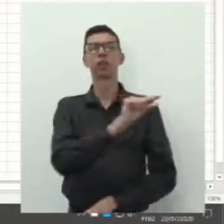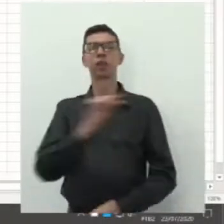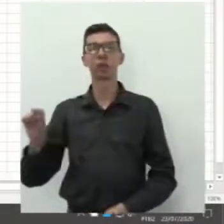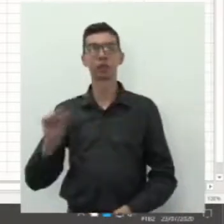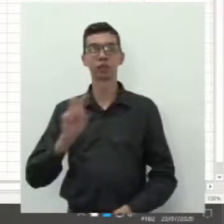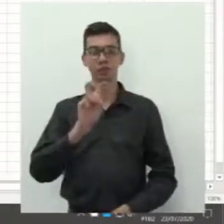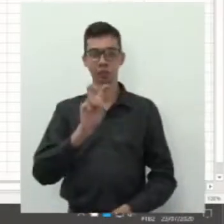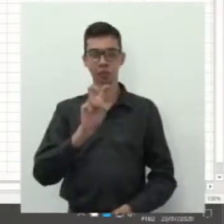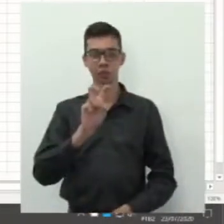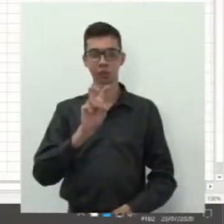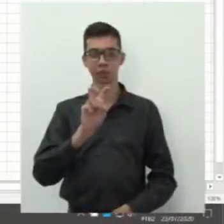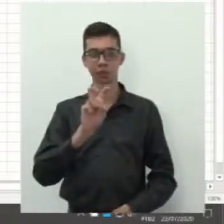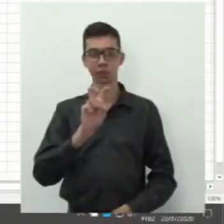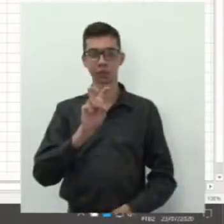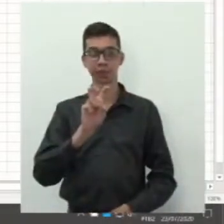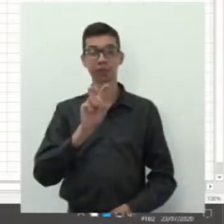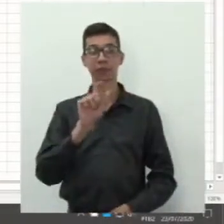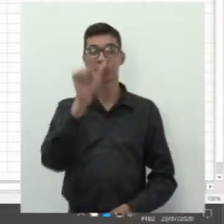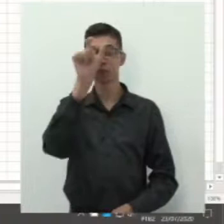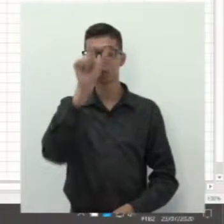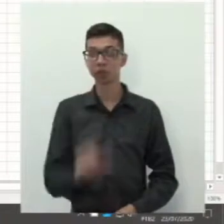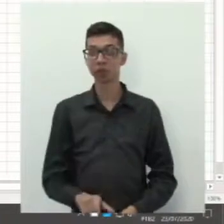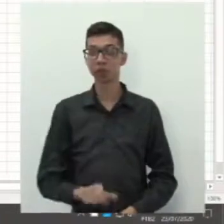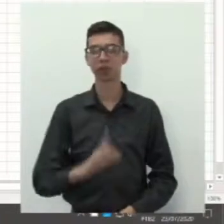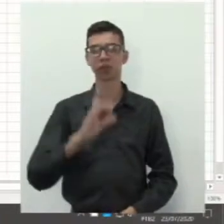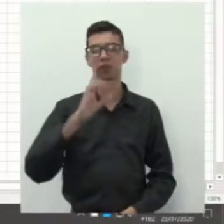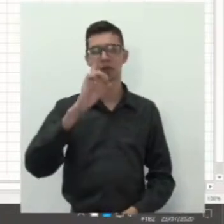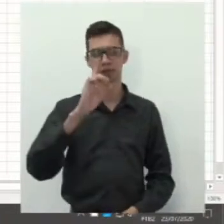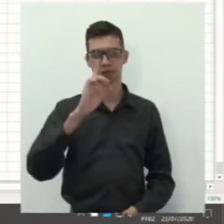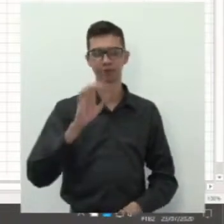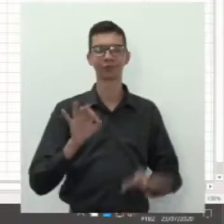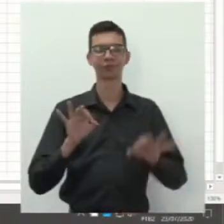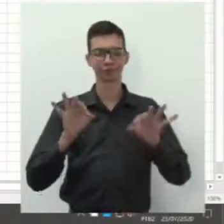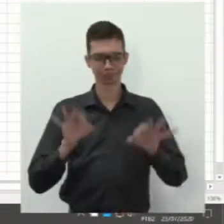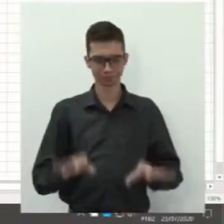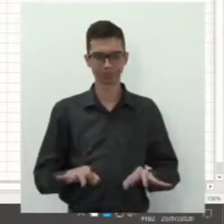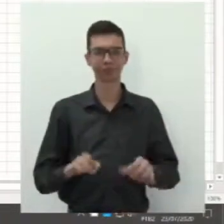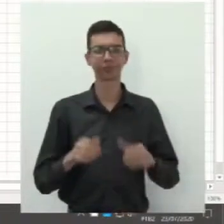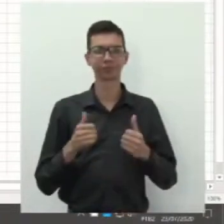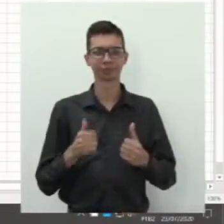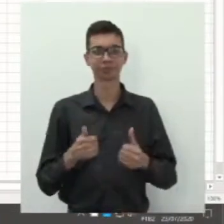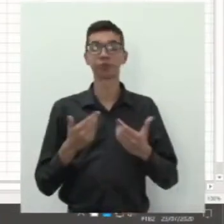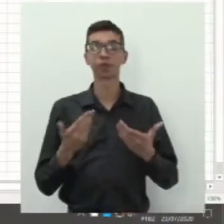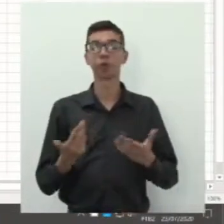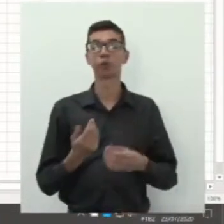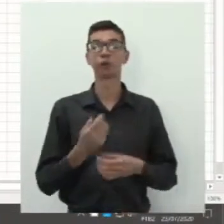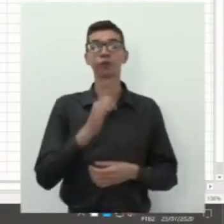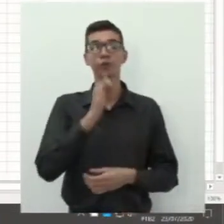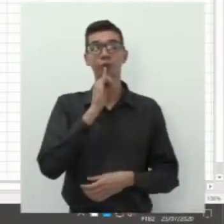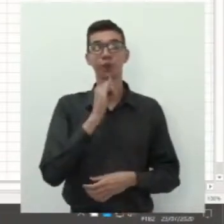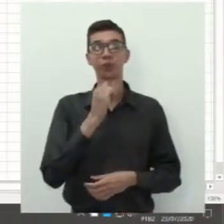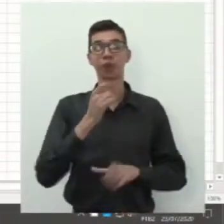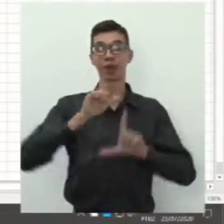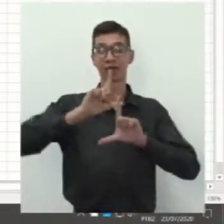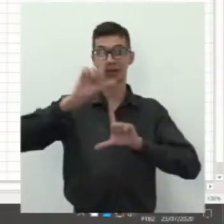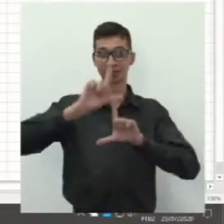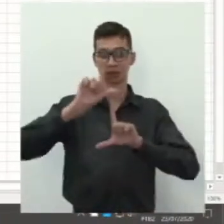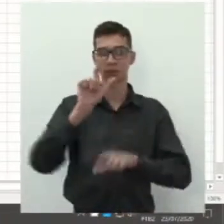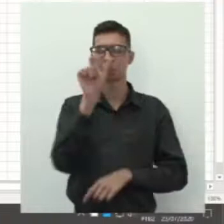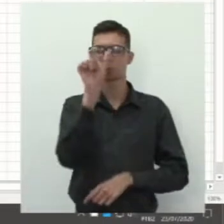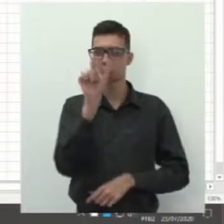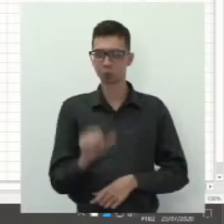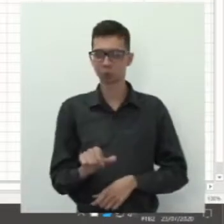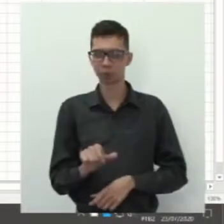D, certo? Então, toda célula é orientada por uma coluna, né, por uma letra e por uma